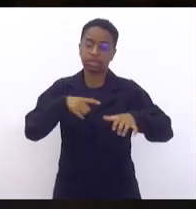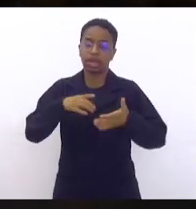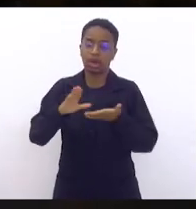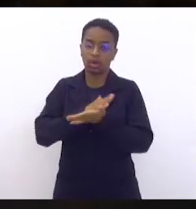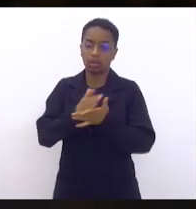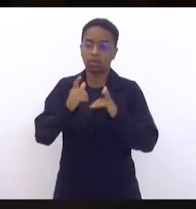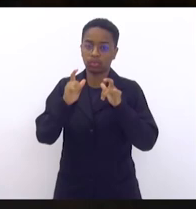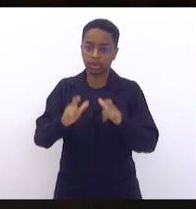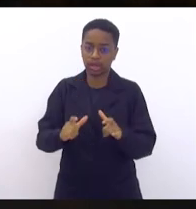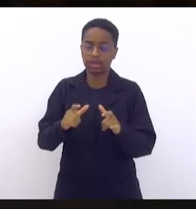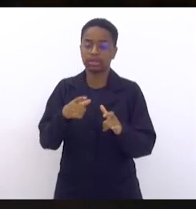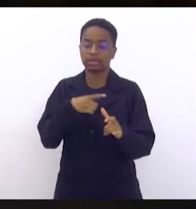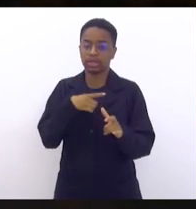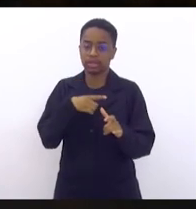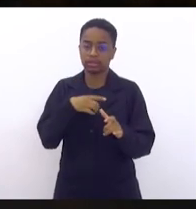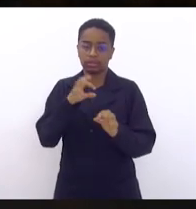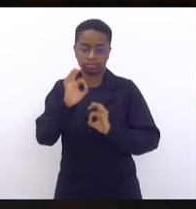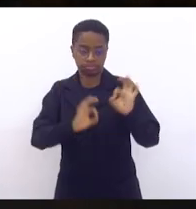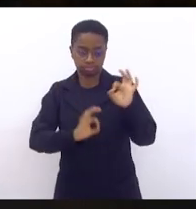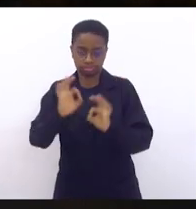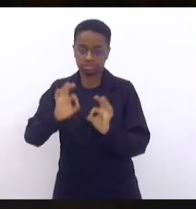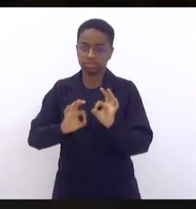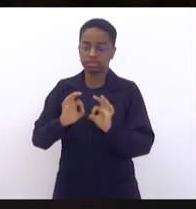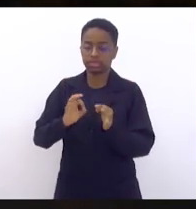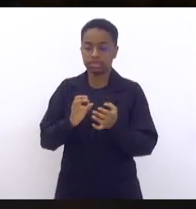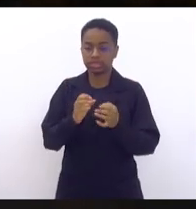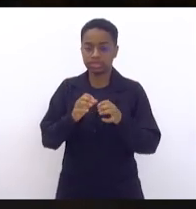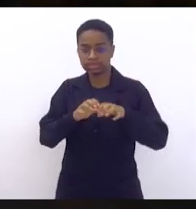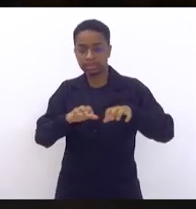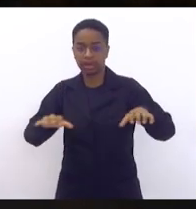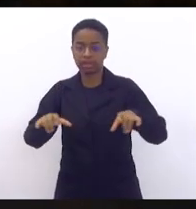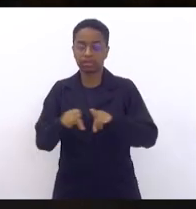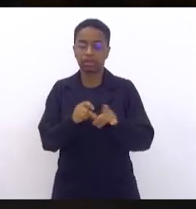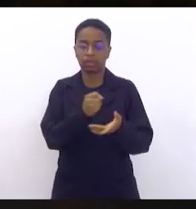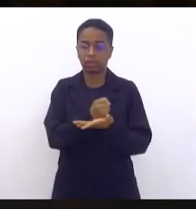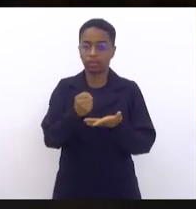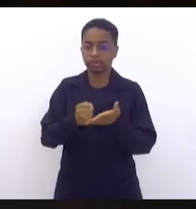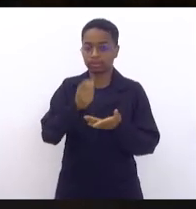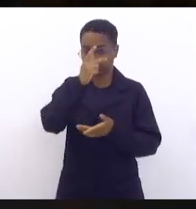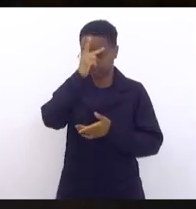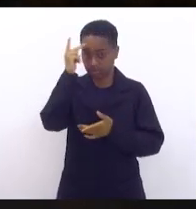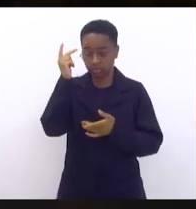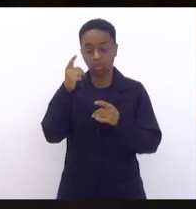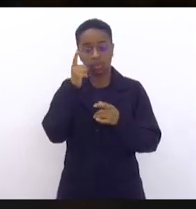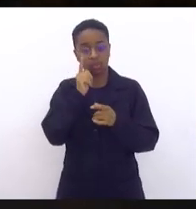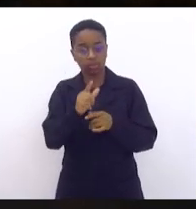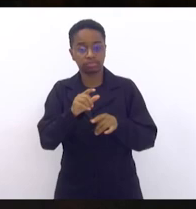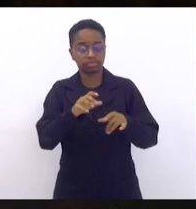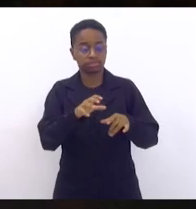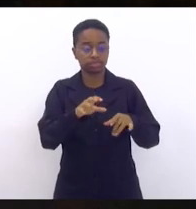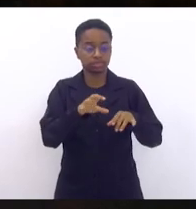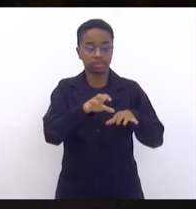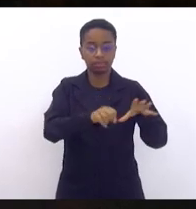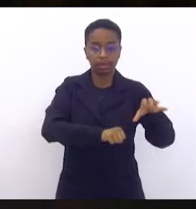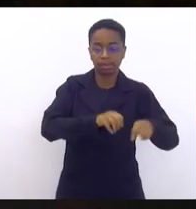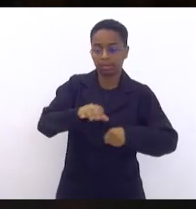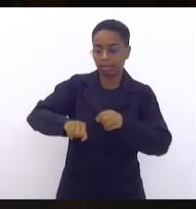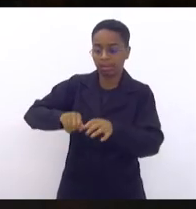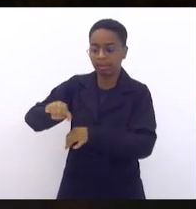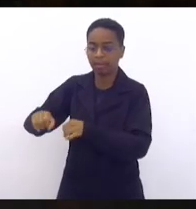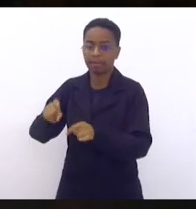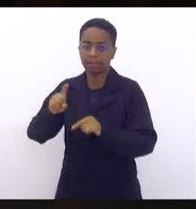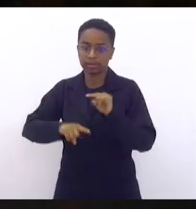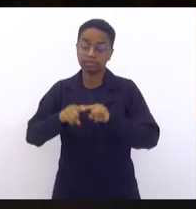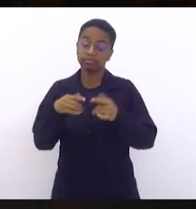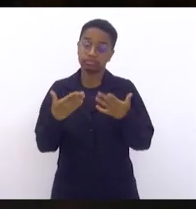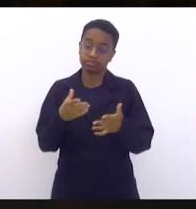implementando separações e que fazem contratação de pessoas para fazer a separação é manual então tem uma